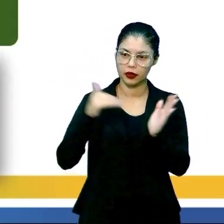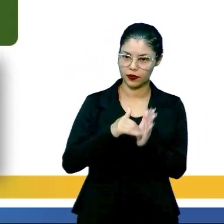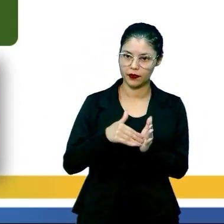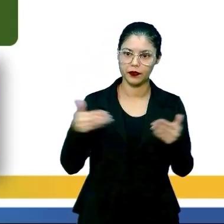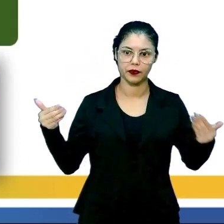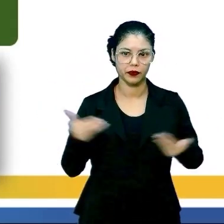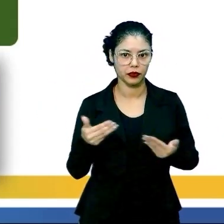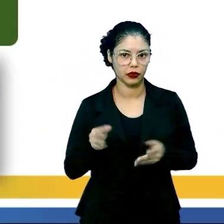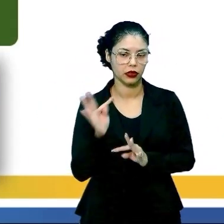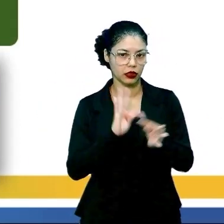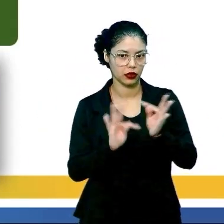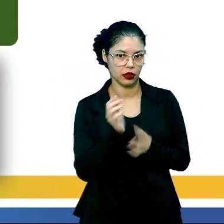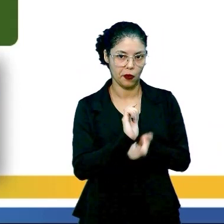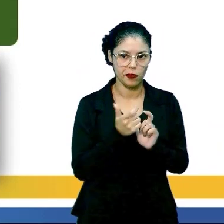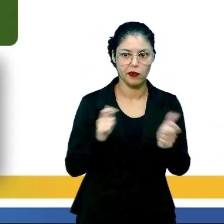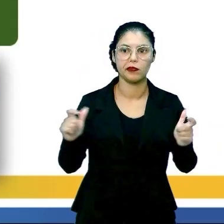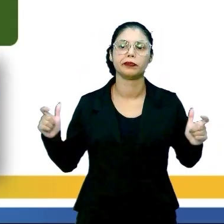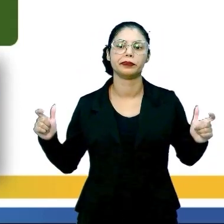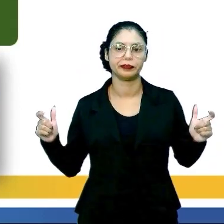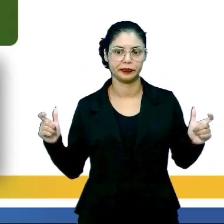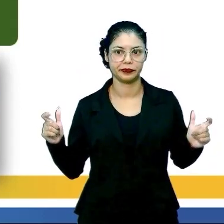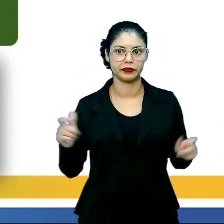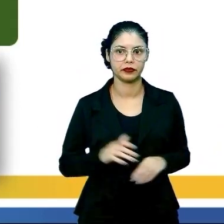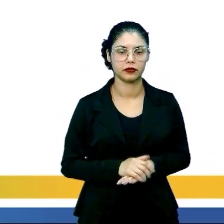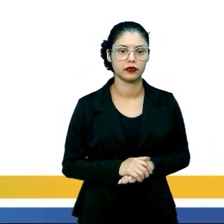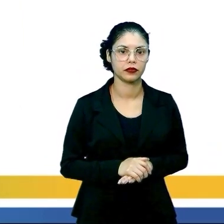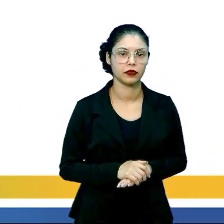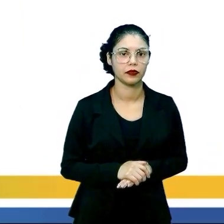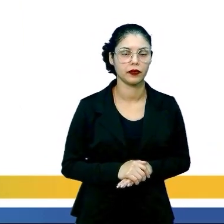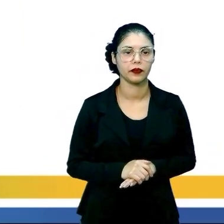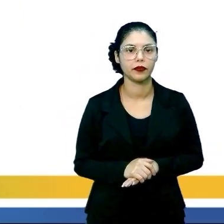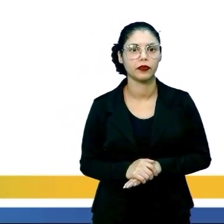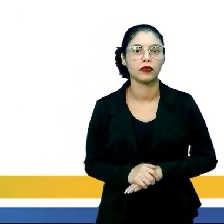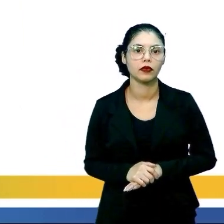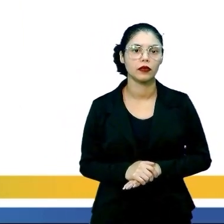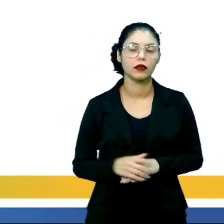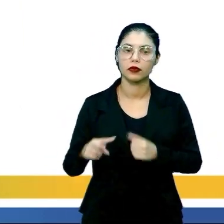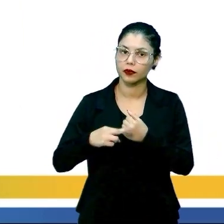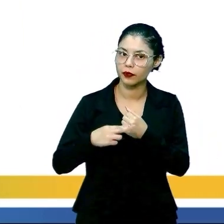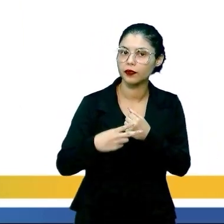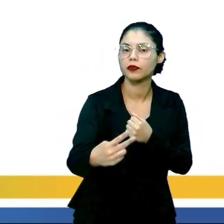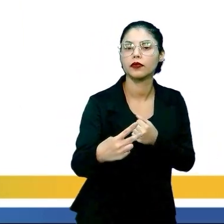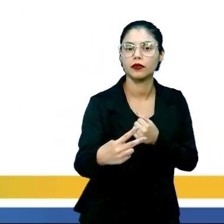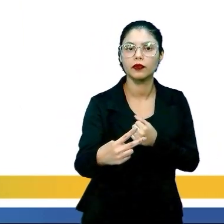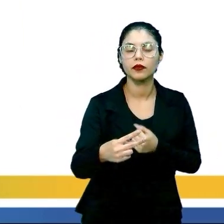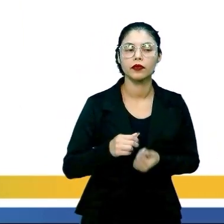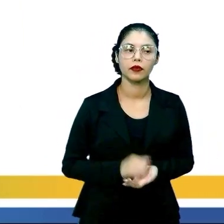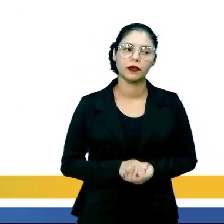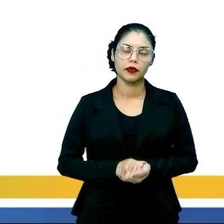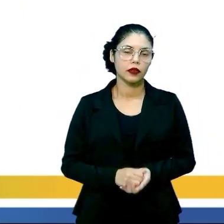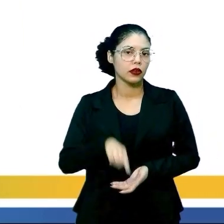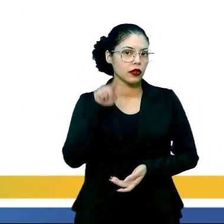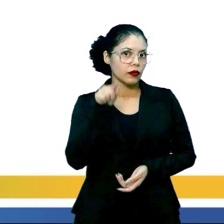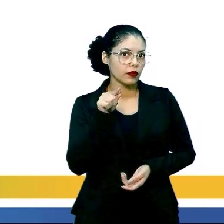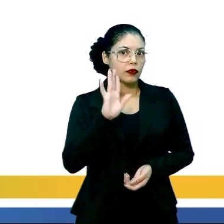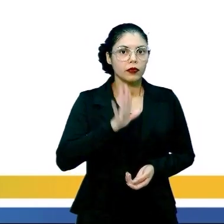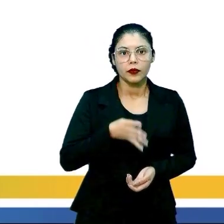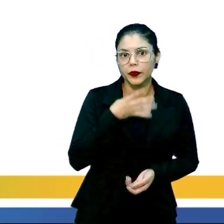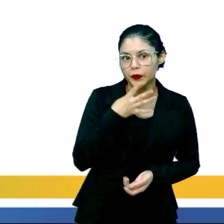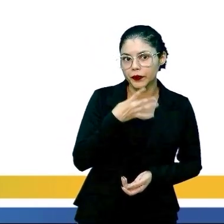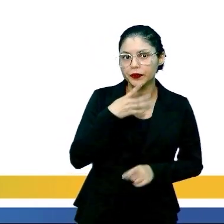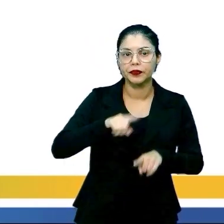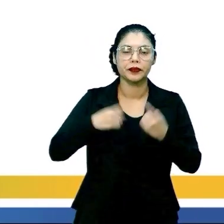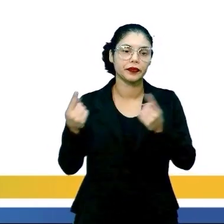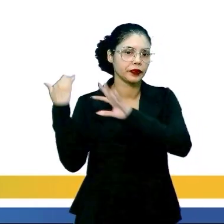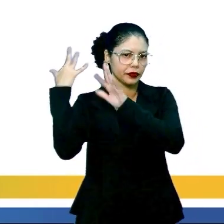a tecnologia ela só vem crescendo. Vamos falar um pouquinho agora das consequências, tá? Que você já conhece, mas a